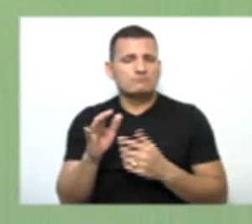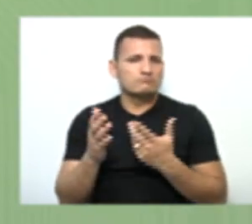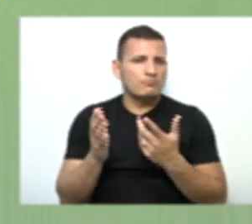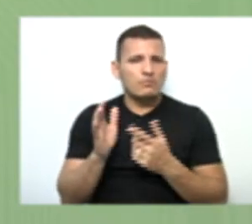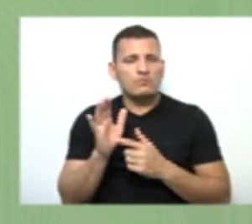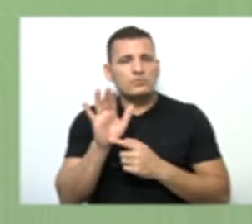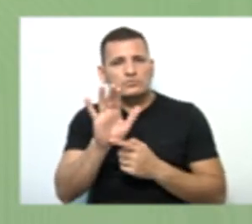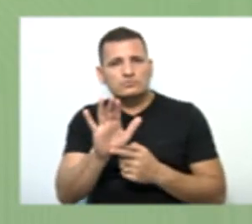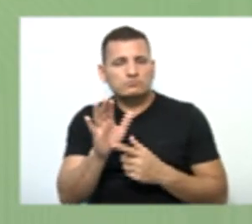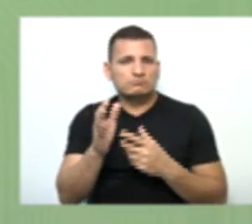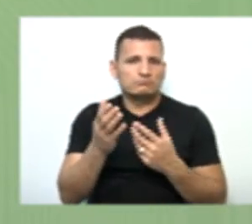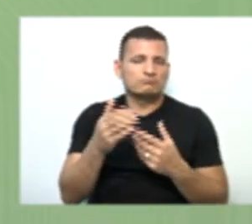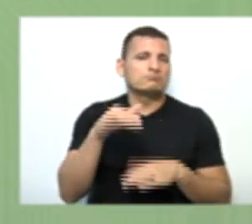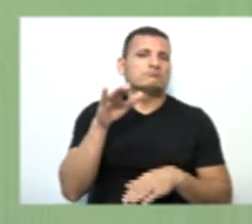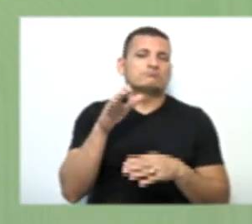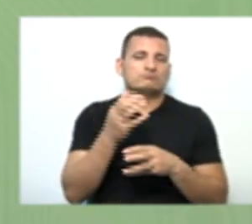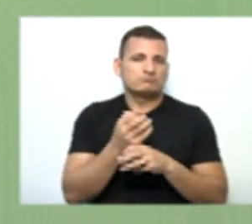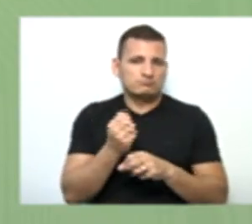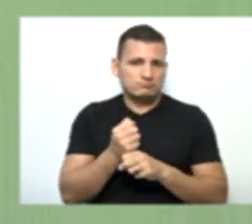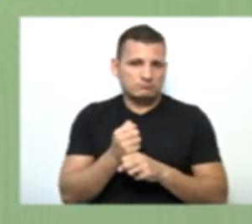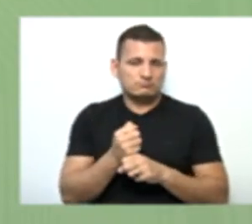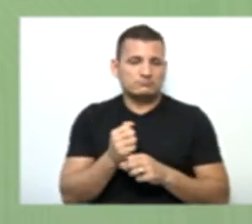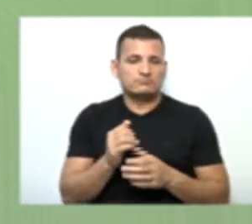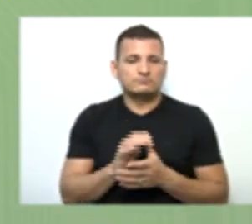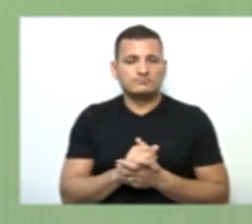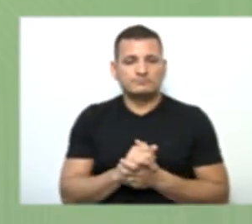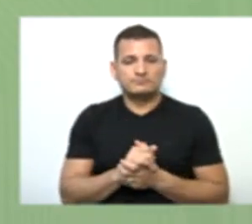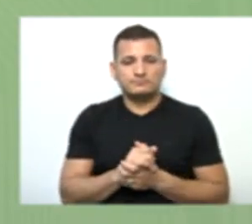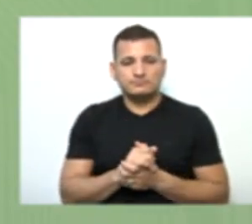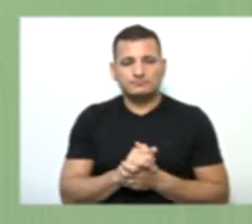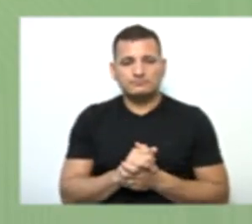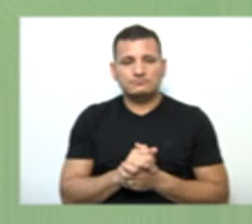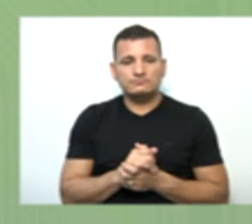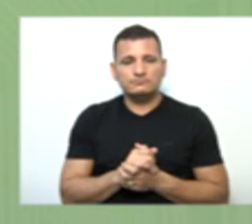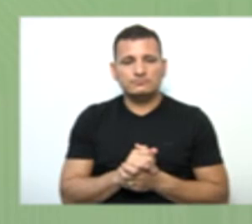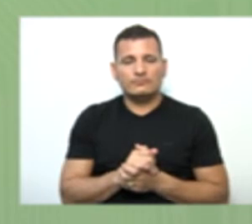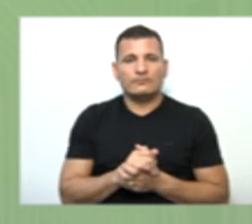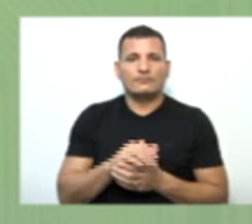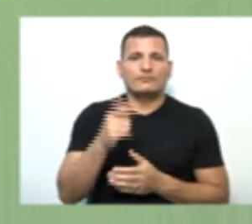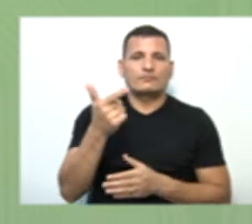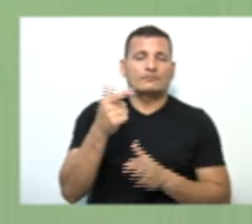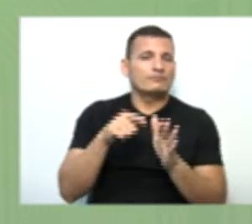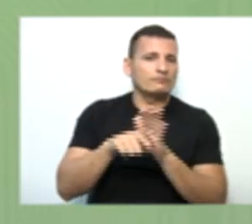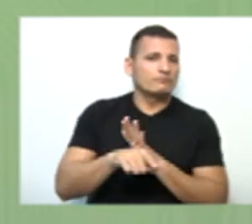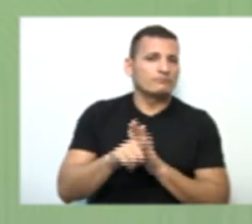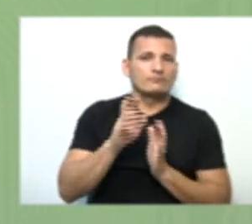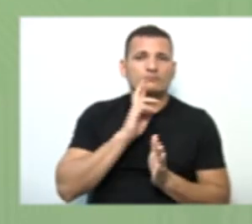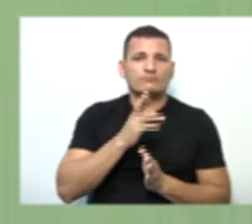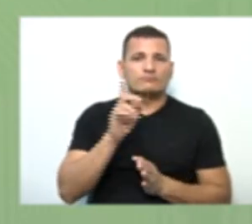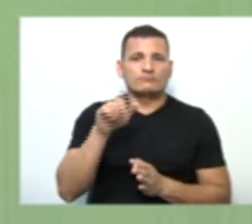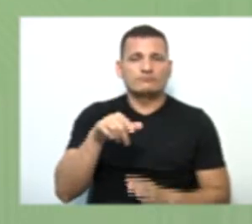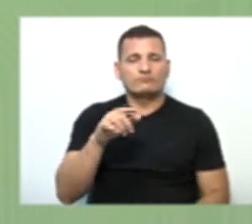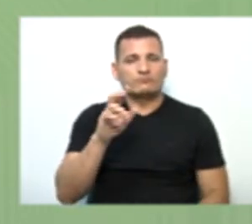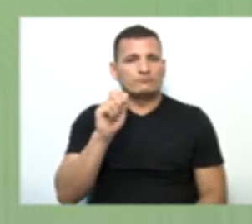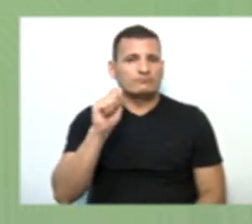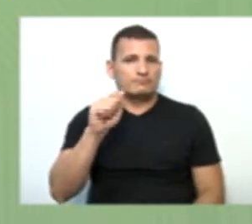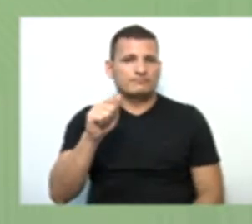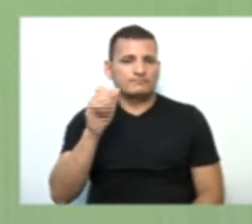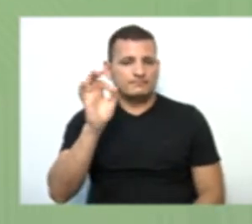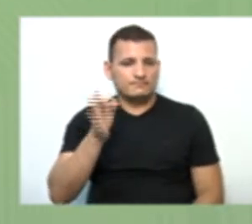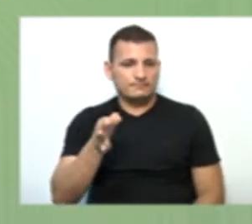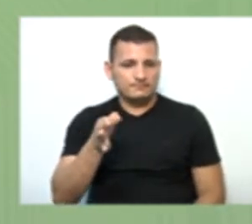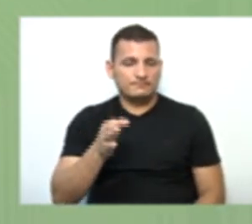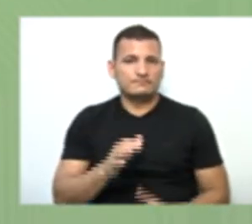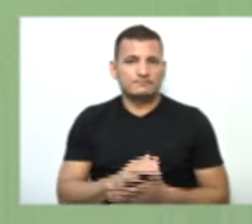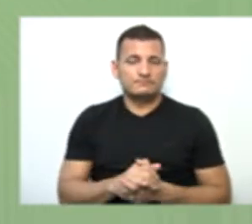contabilidade. Portanto, a questão 2, resposta correta, professora? É a letra A. Isso, muito bem, pessoal. Isso, espero